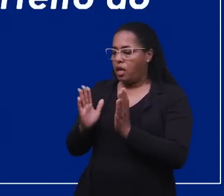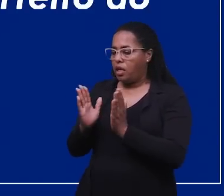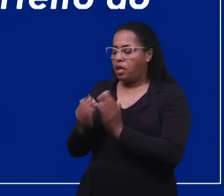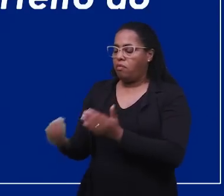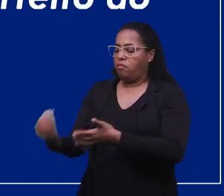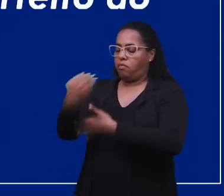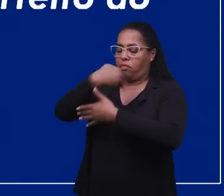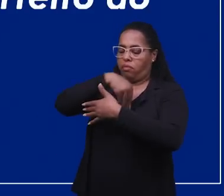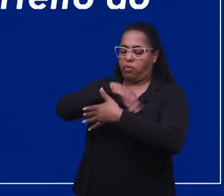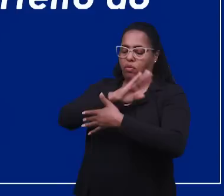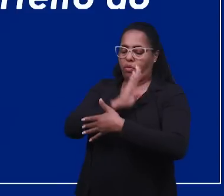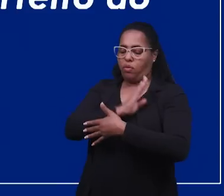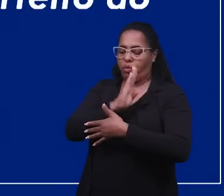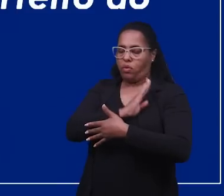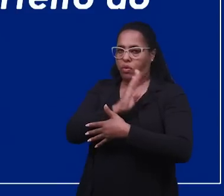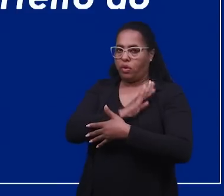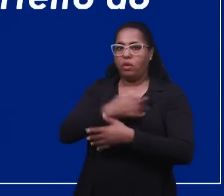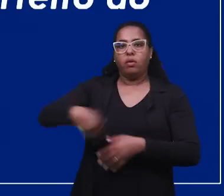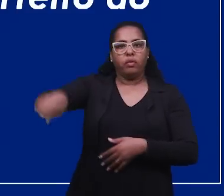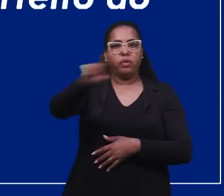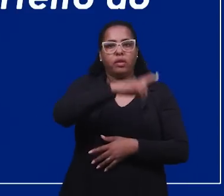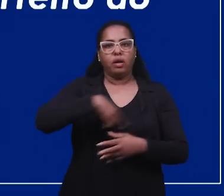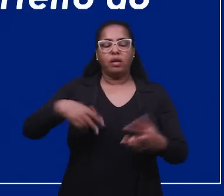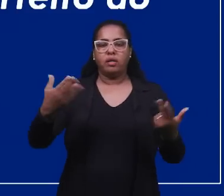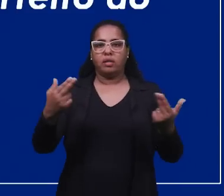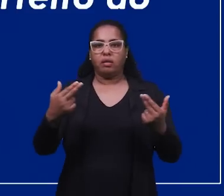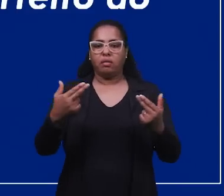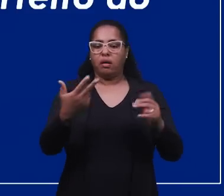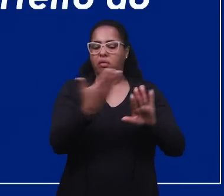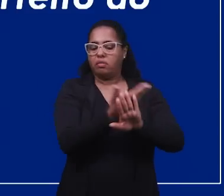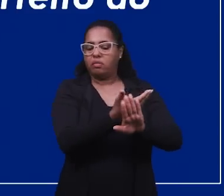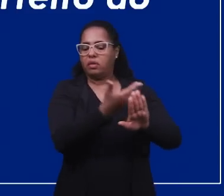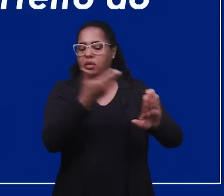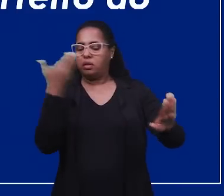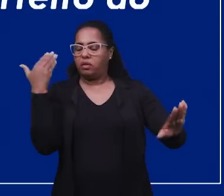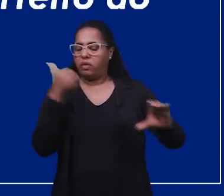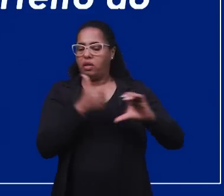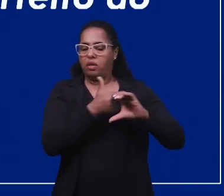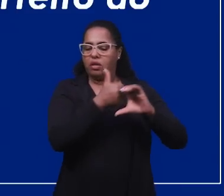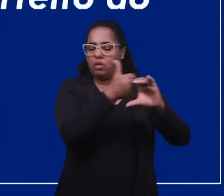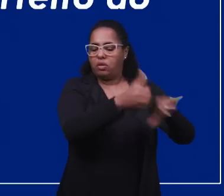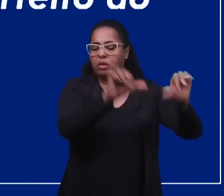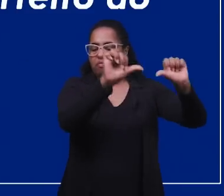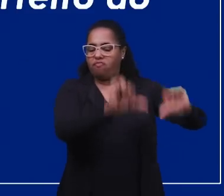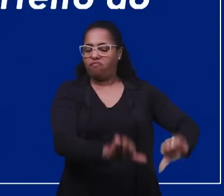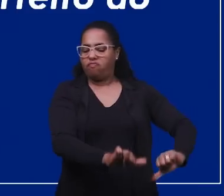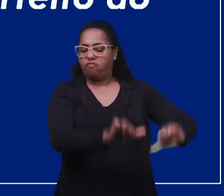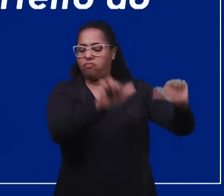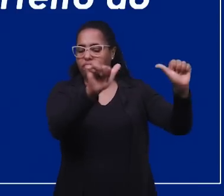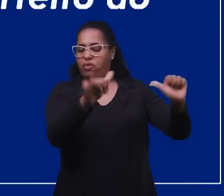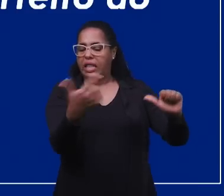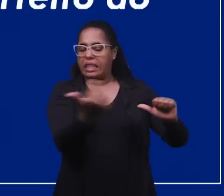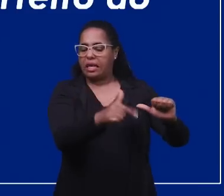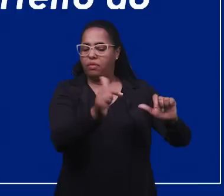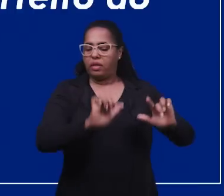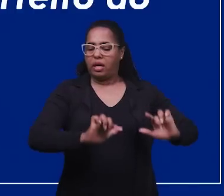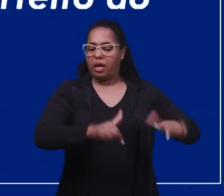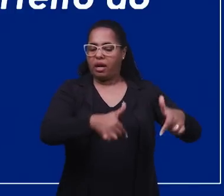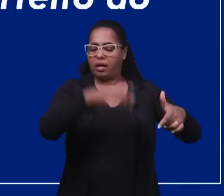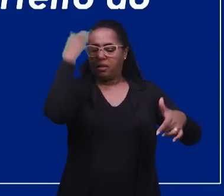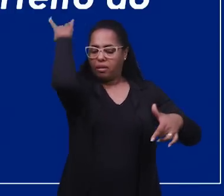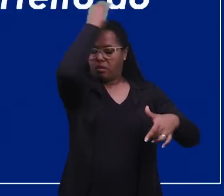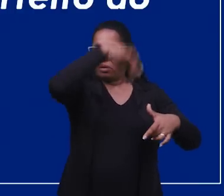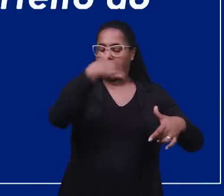o introduziu em seu coração. Assim devemos nós também nos afastarmos de um cristianismo falido, sem a